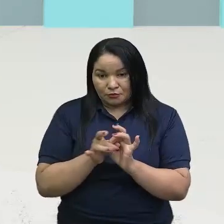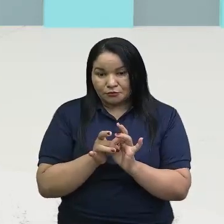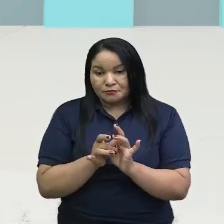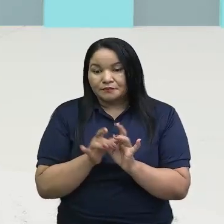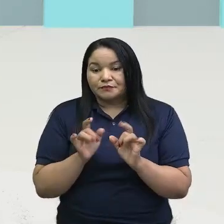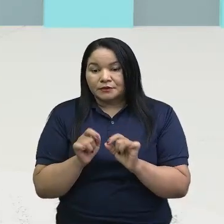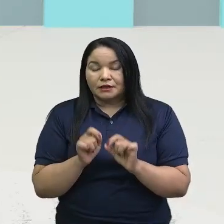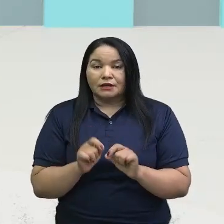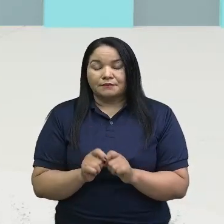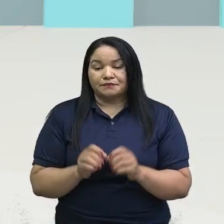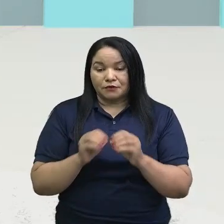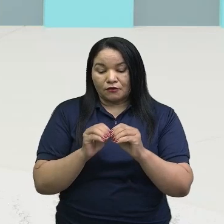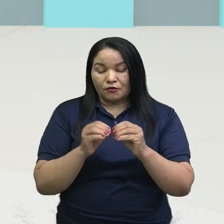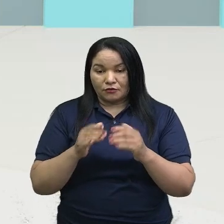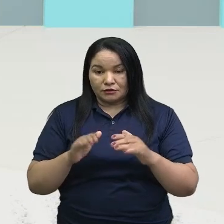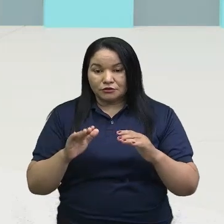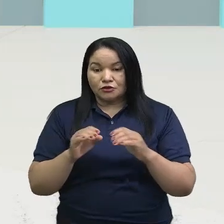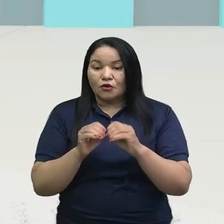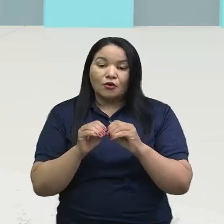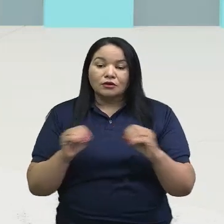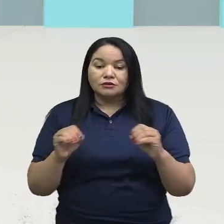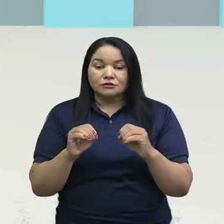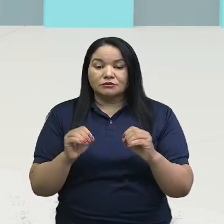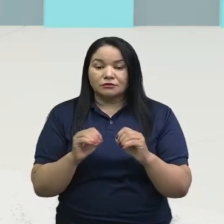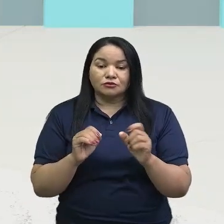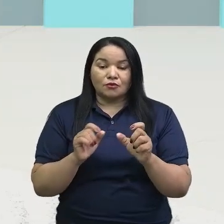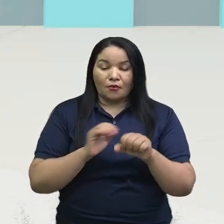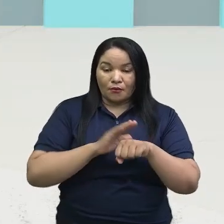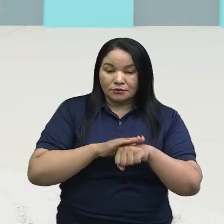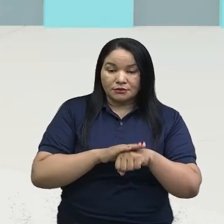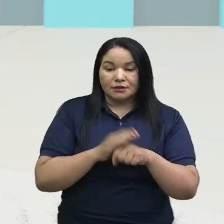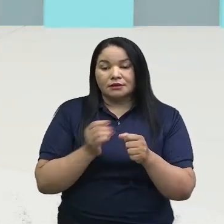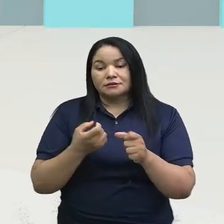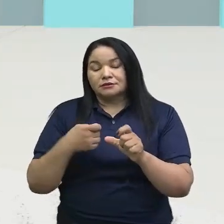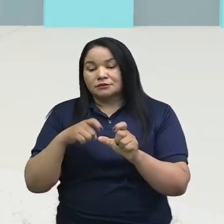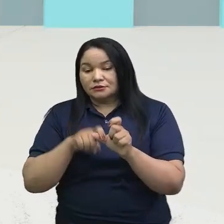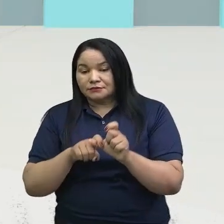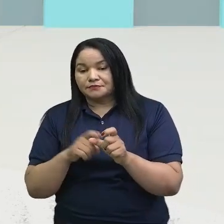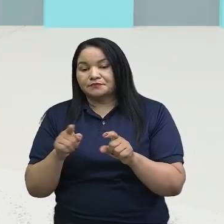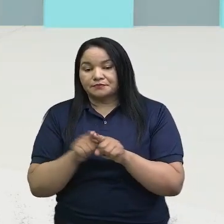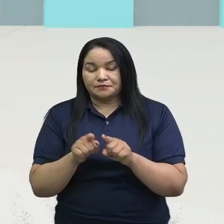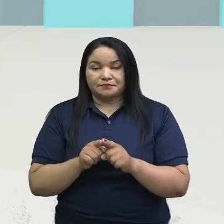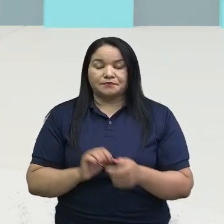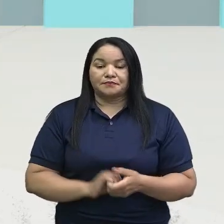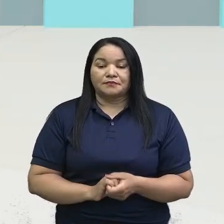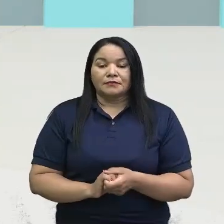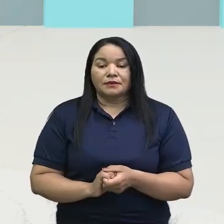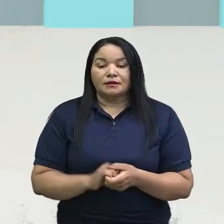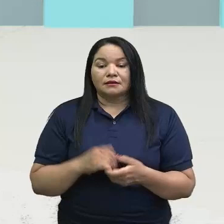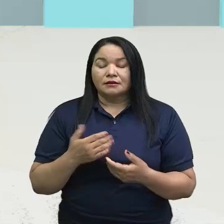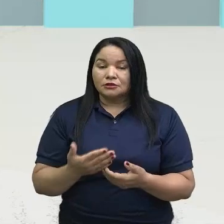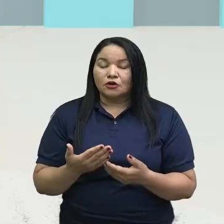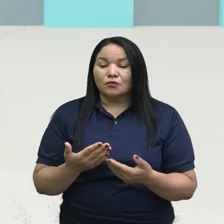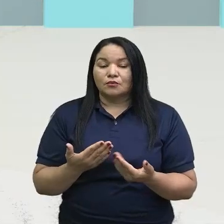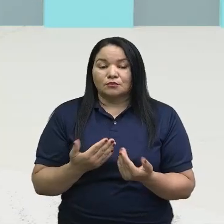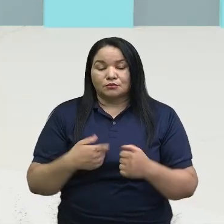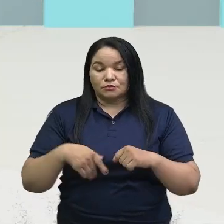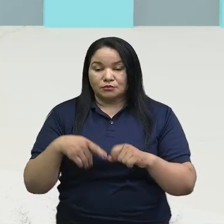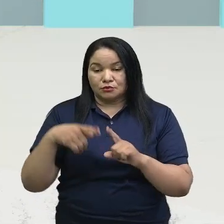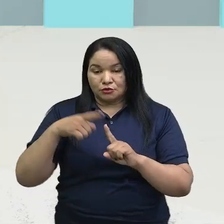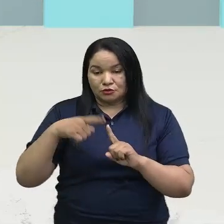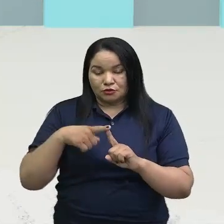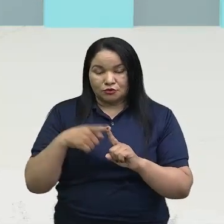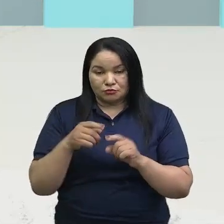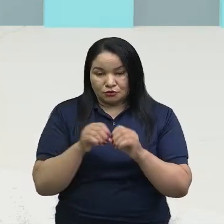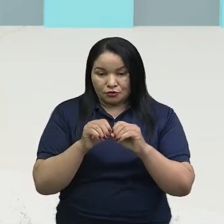ele é constituído de orações coordenadas sindéticas e assindéticas. Então, esse tipo de